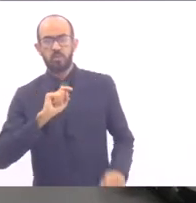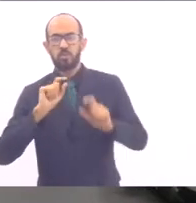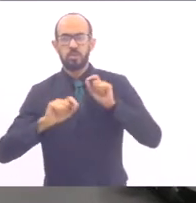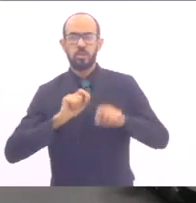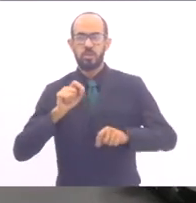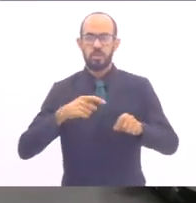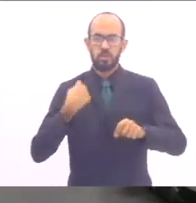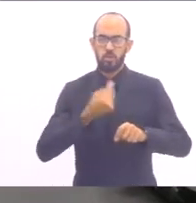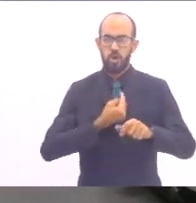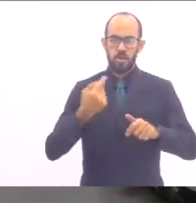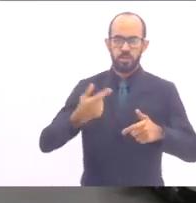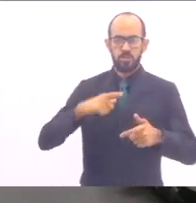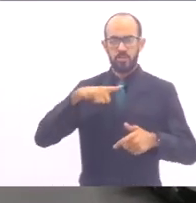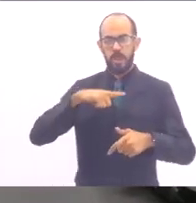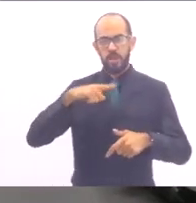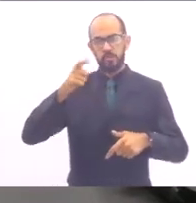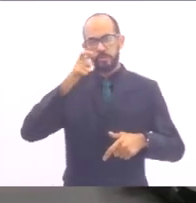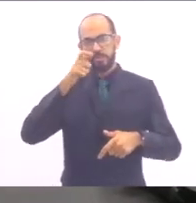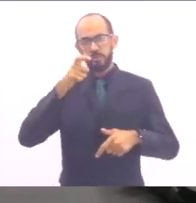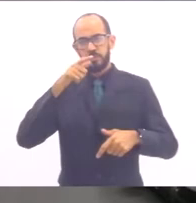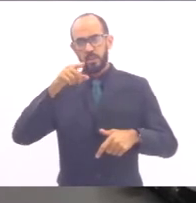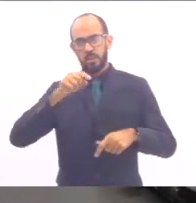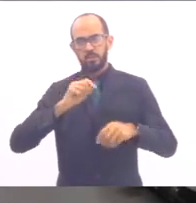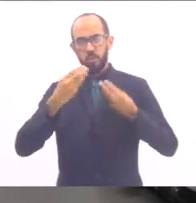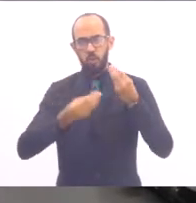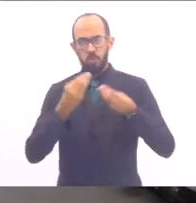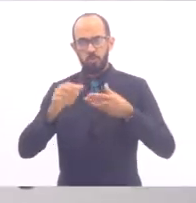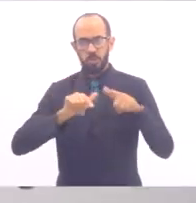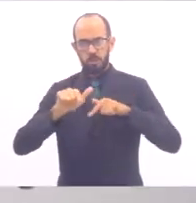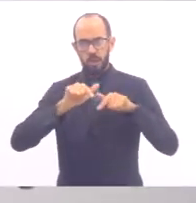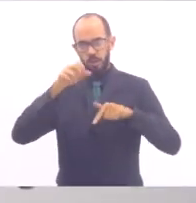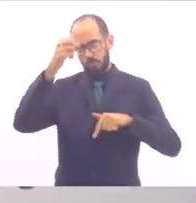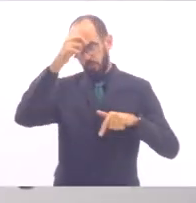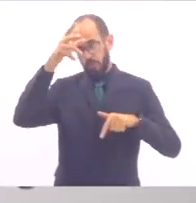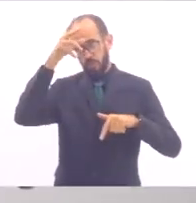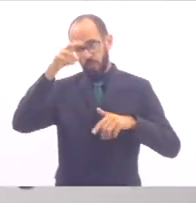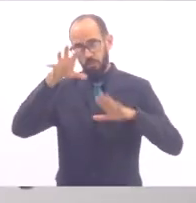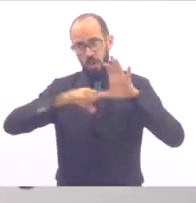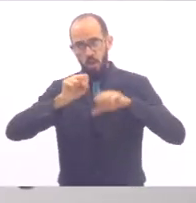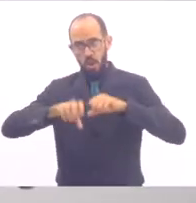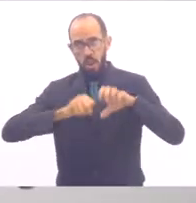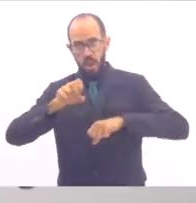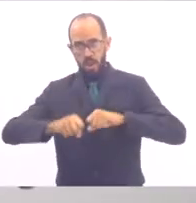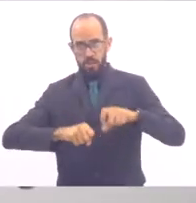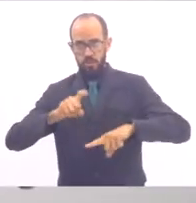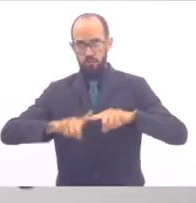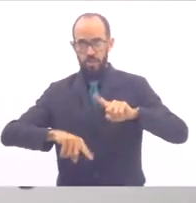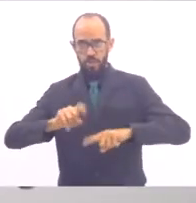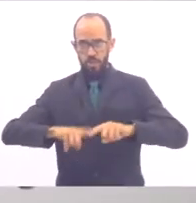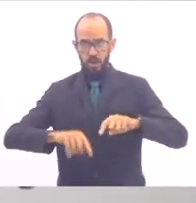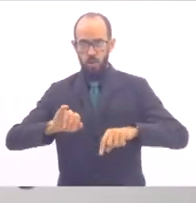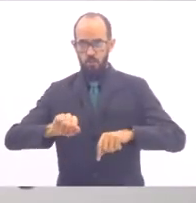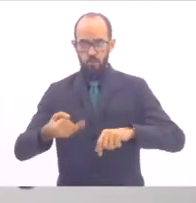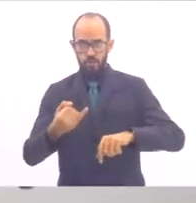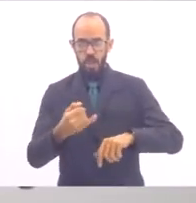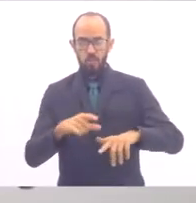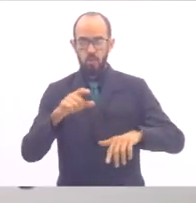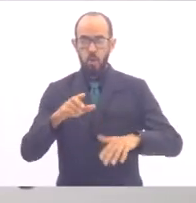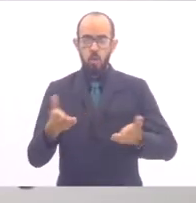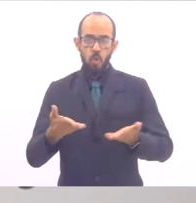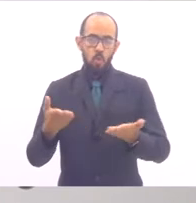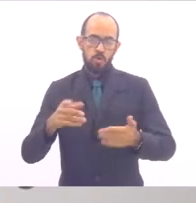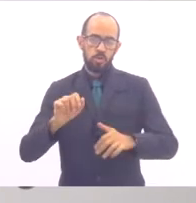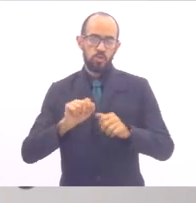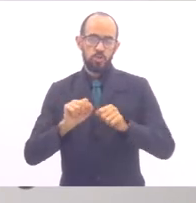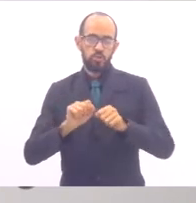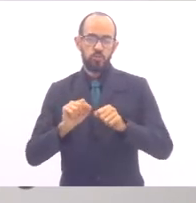pretende trabalhar em frente às prefeituras para a coleta seletiva? Hoje a gente tem feito um trabalho